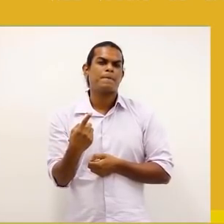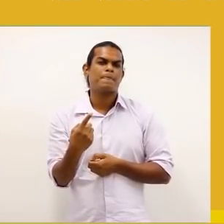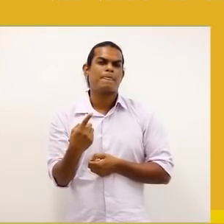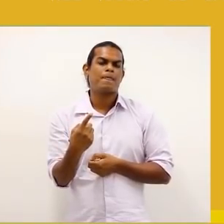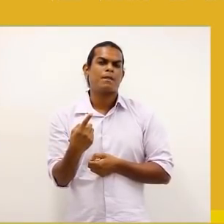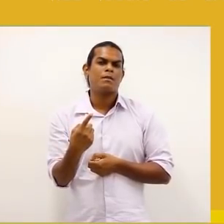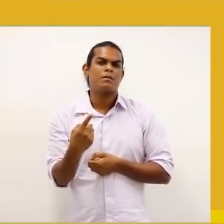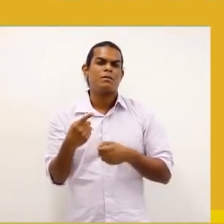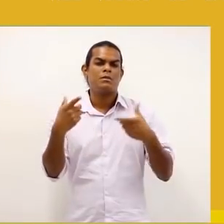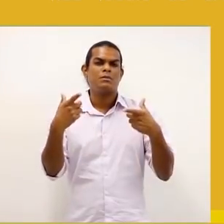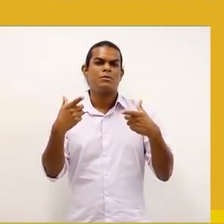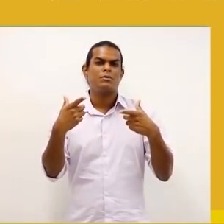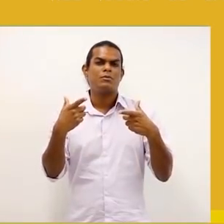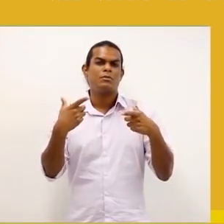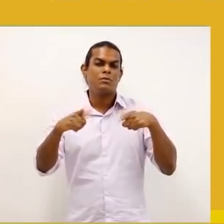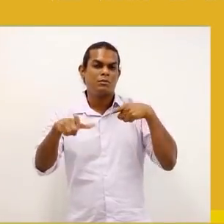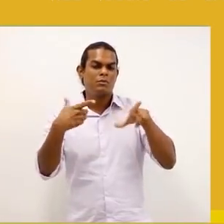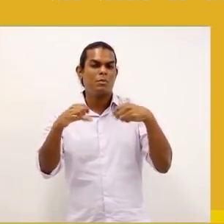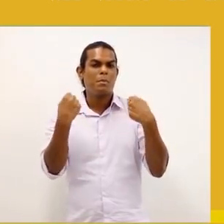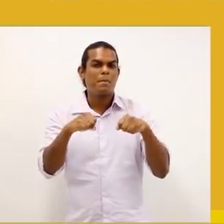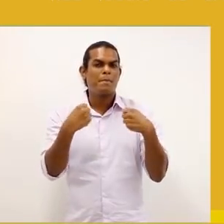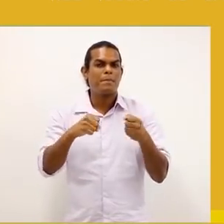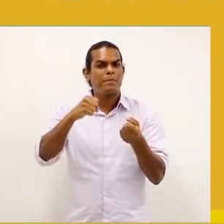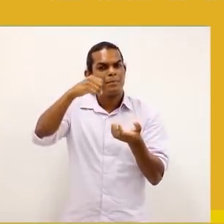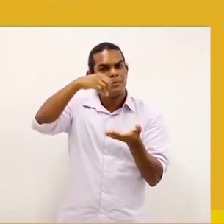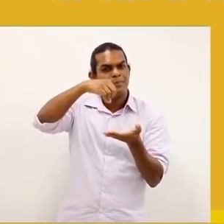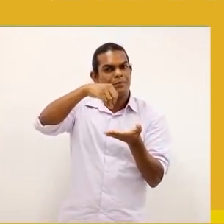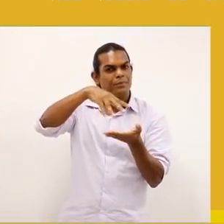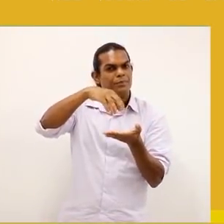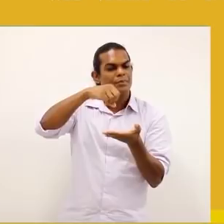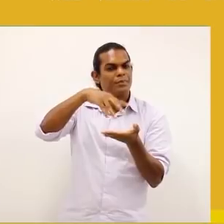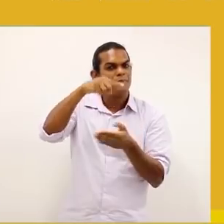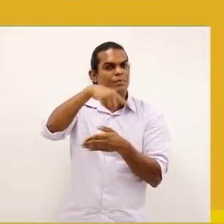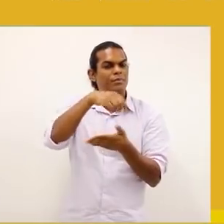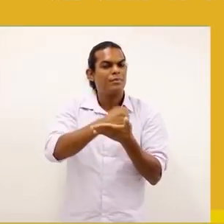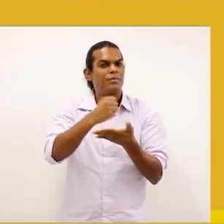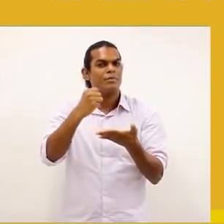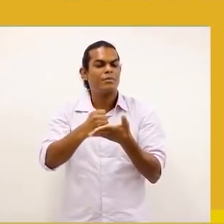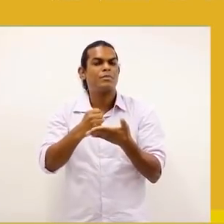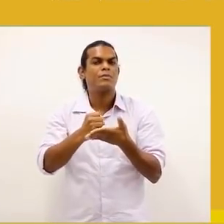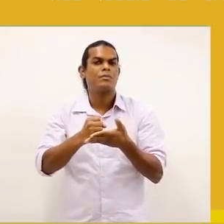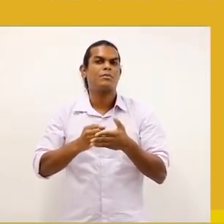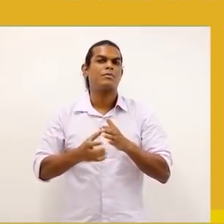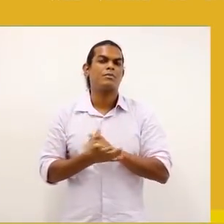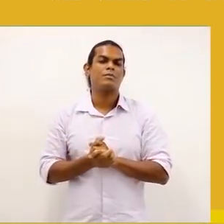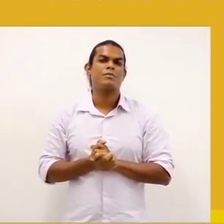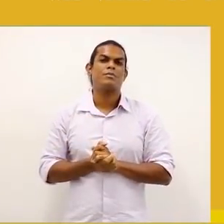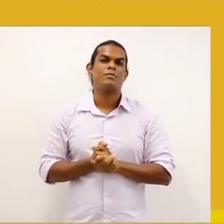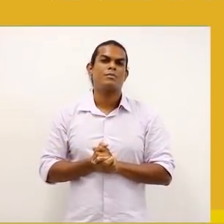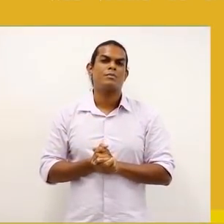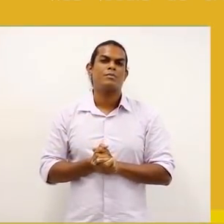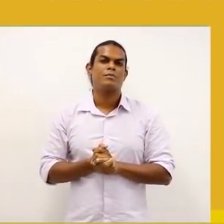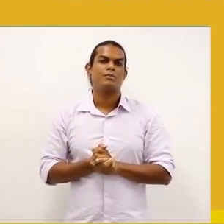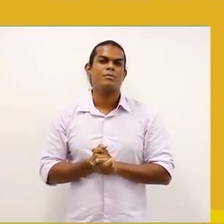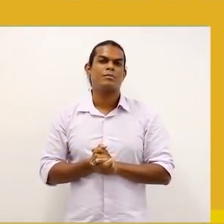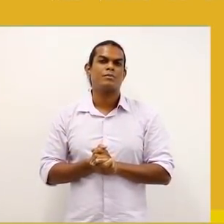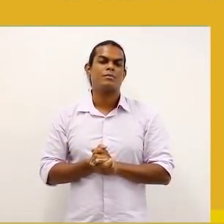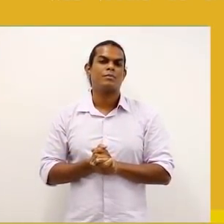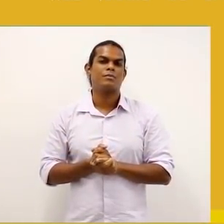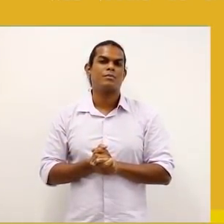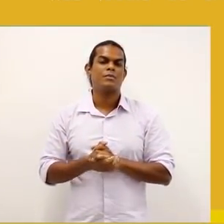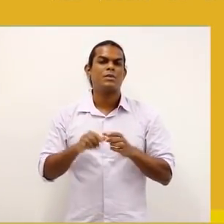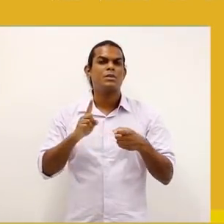realizadas no local de trabalho. Essas avaliações ambientais vai dizer sobre as condições de salubridade e de insalubridade, periculosidade ou